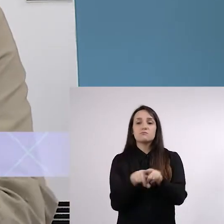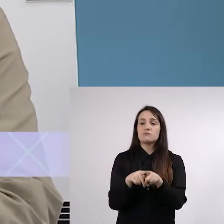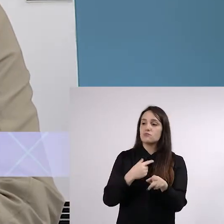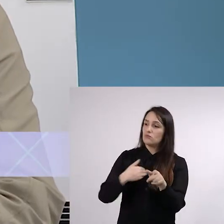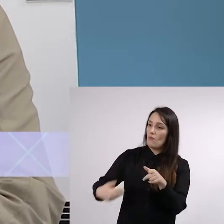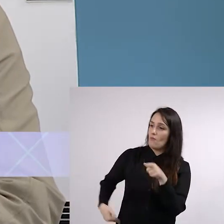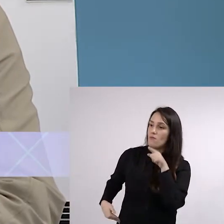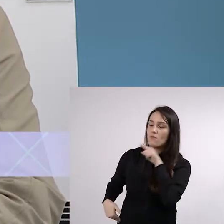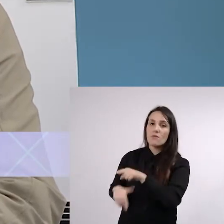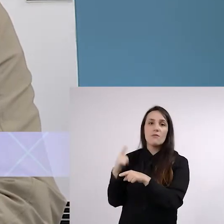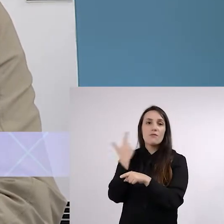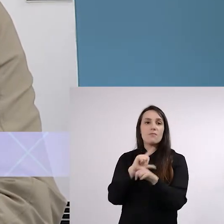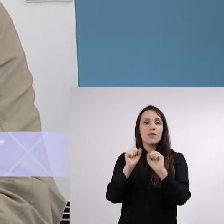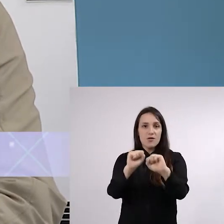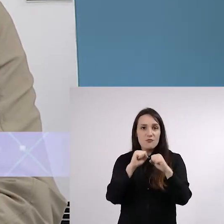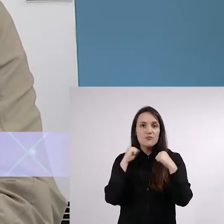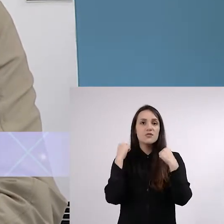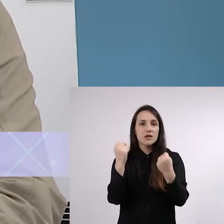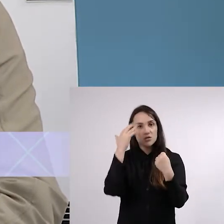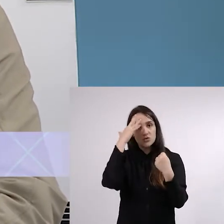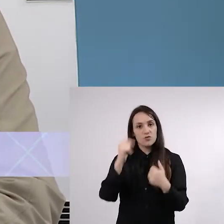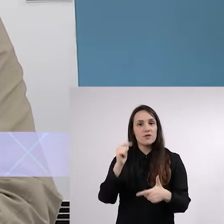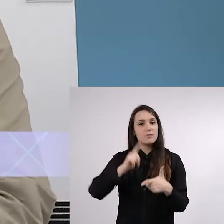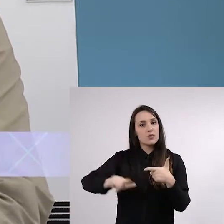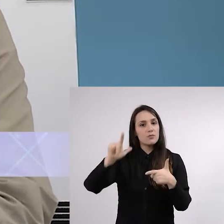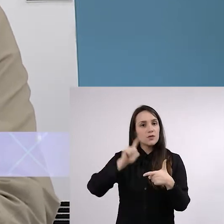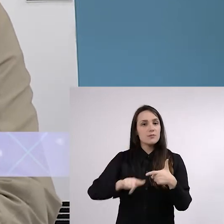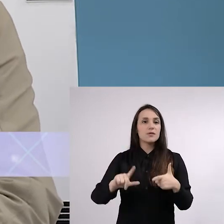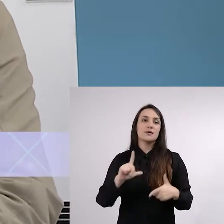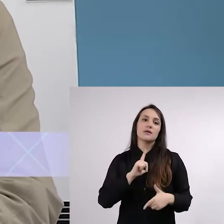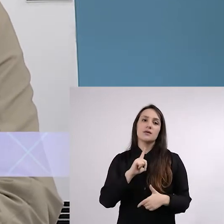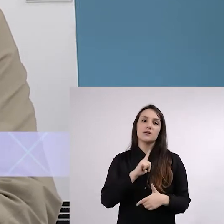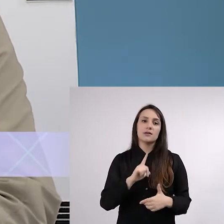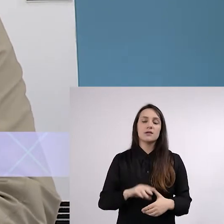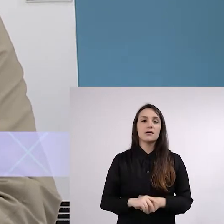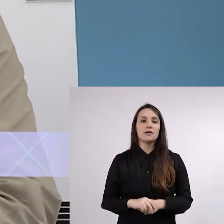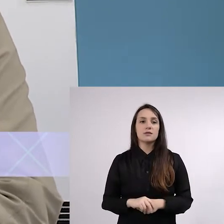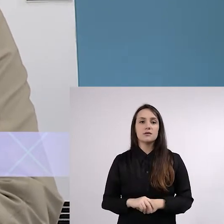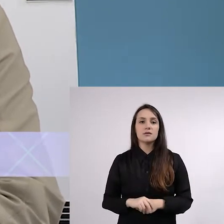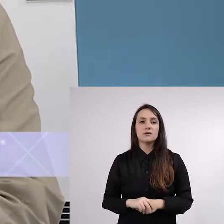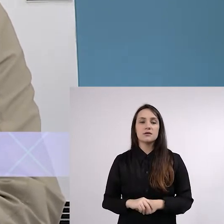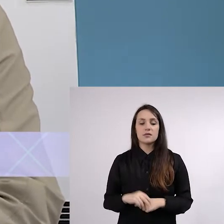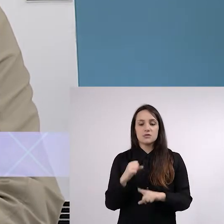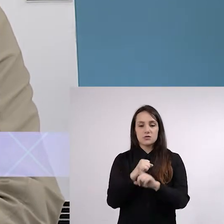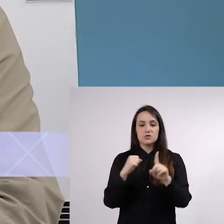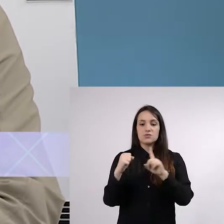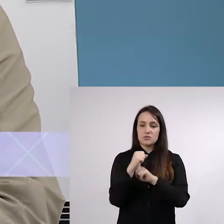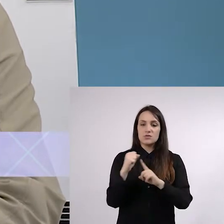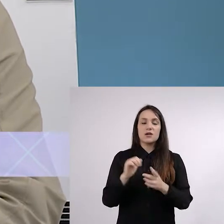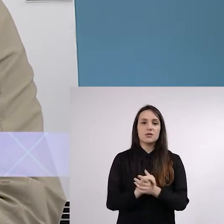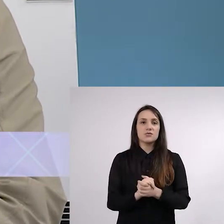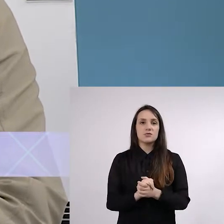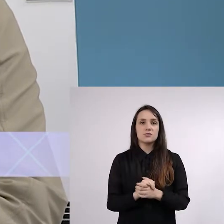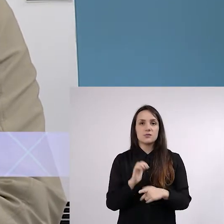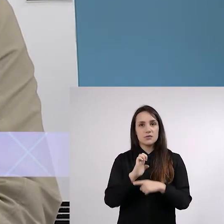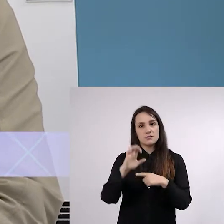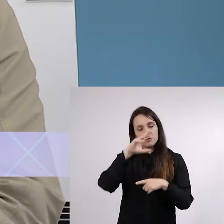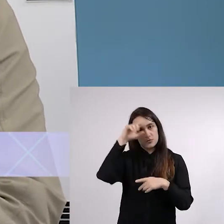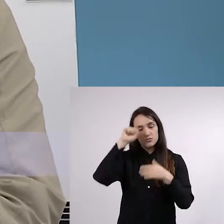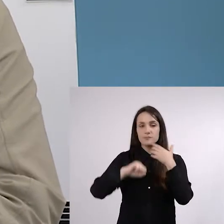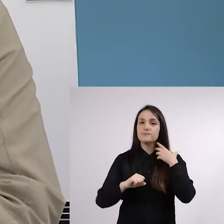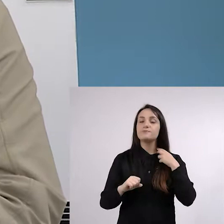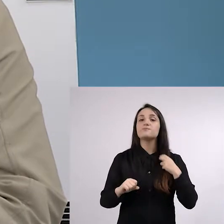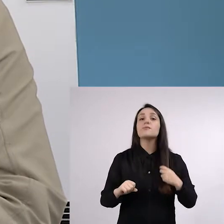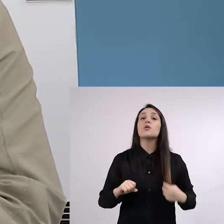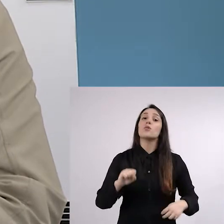capacidade, né, de enfrentar e solucionar uma série de problemas que se colocam para a sociedade sul-mato-grossense. E como nós vimos,